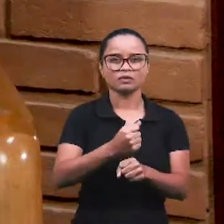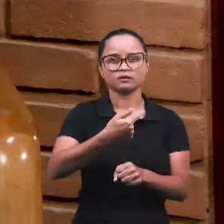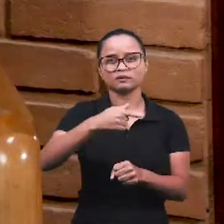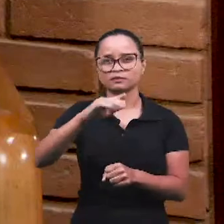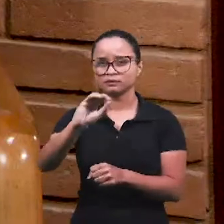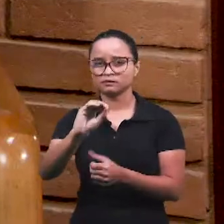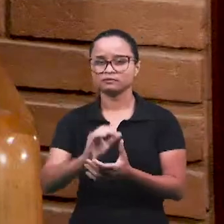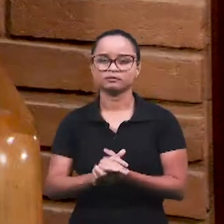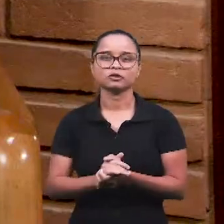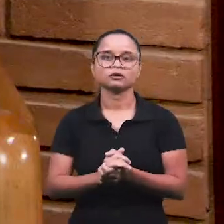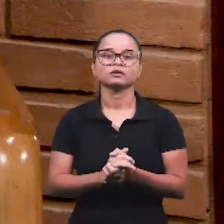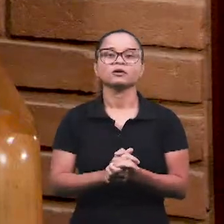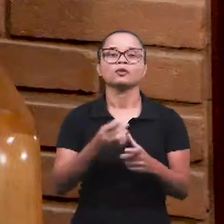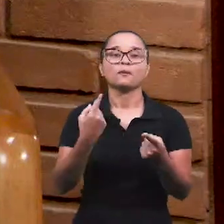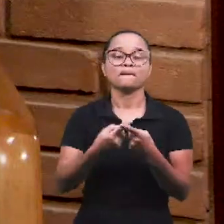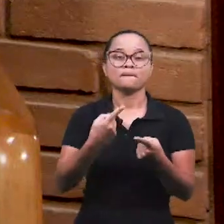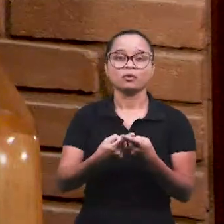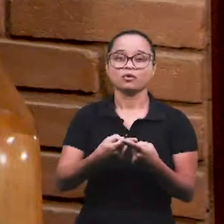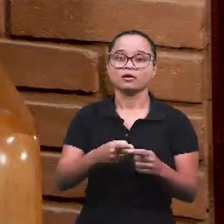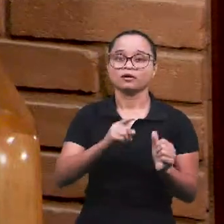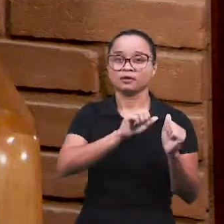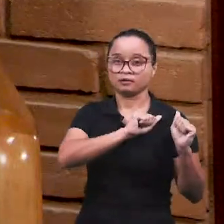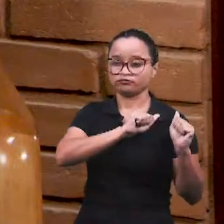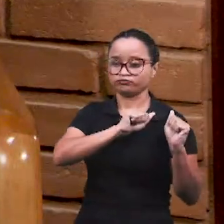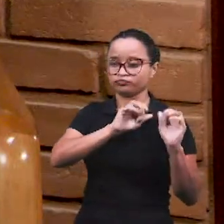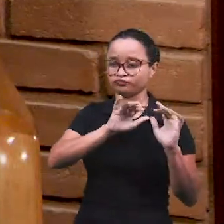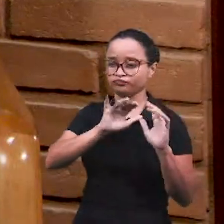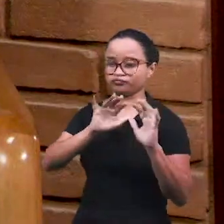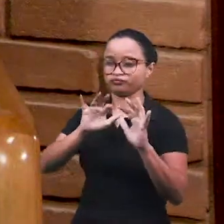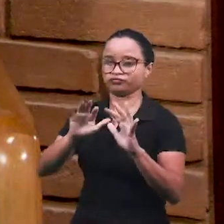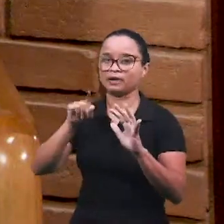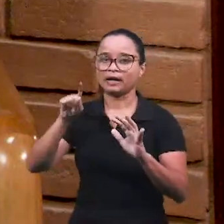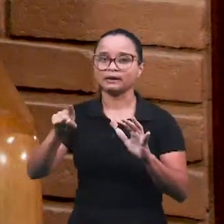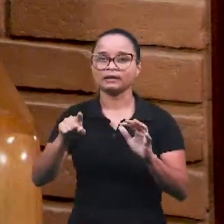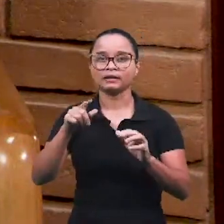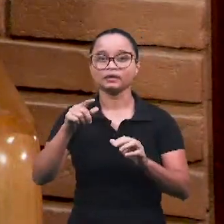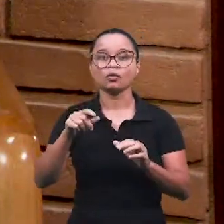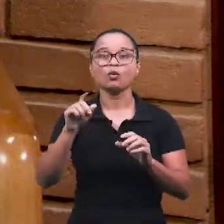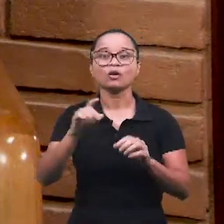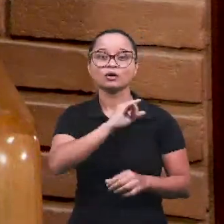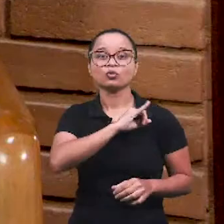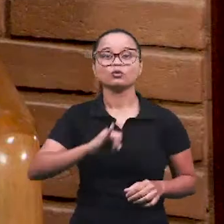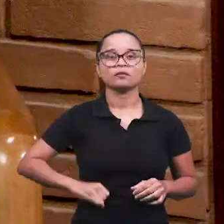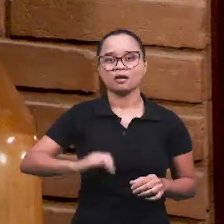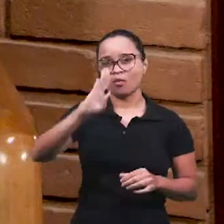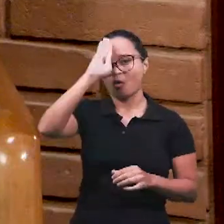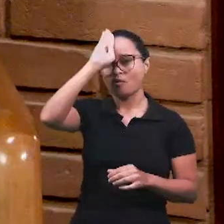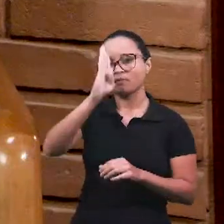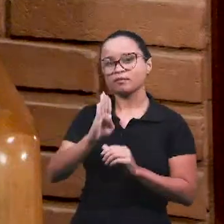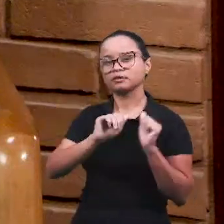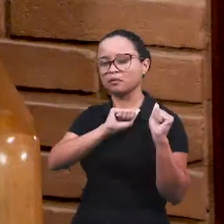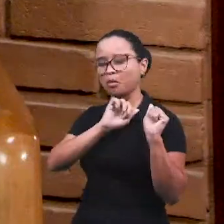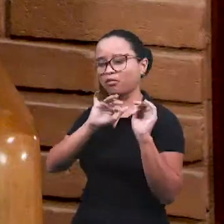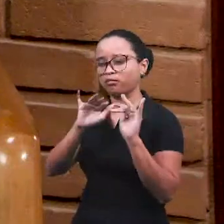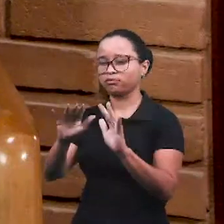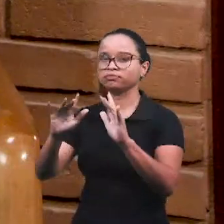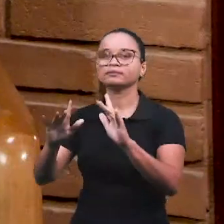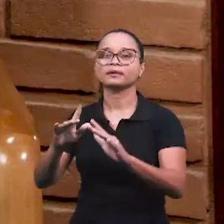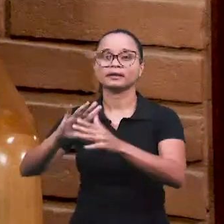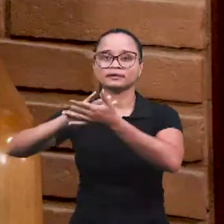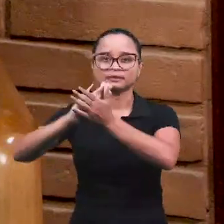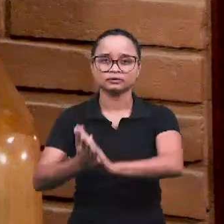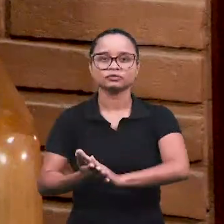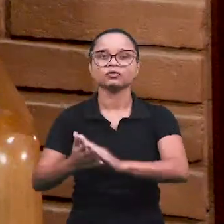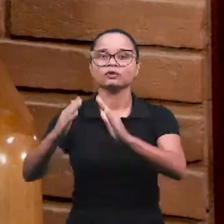no ano 70, quando da invasão do Império Romano, ali a Jerusalém e a destruição do templo, como muito